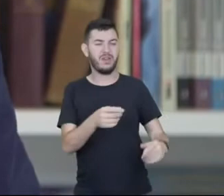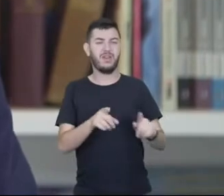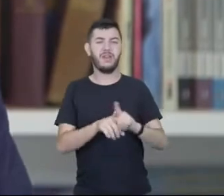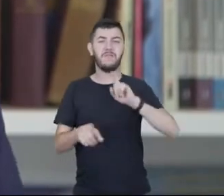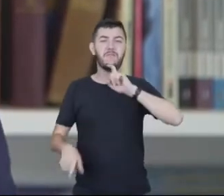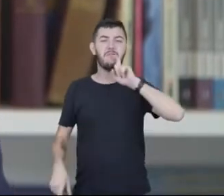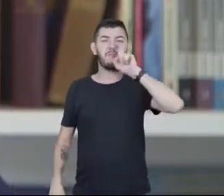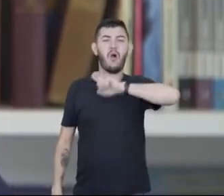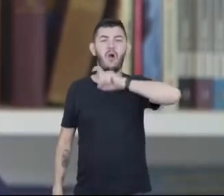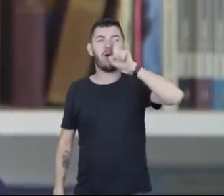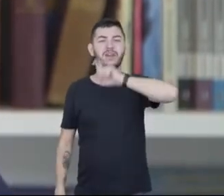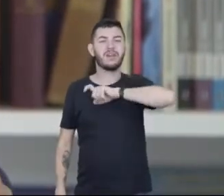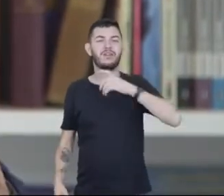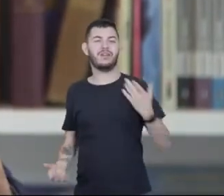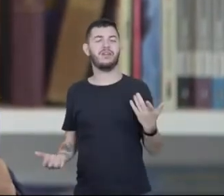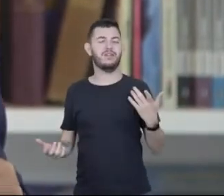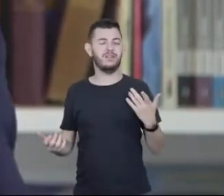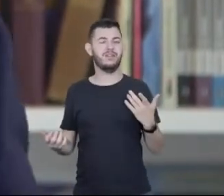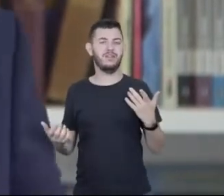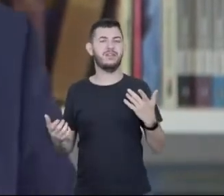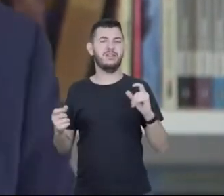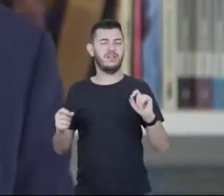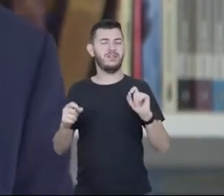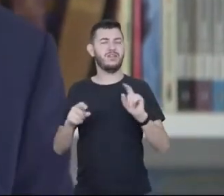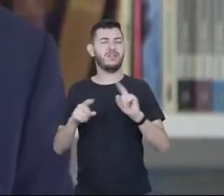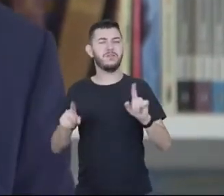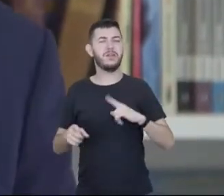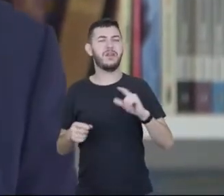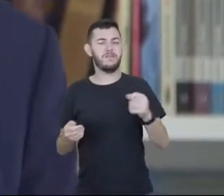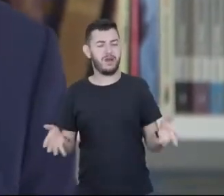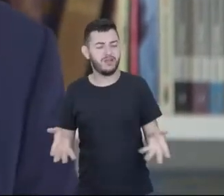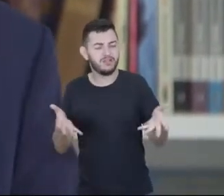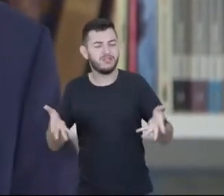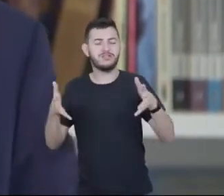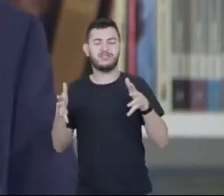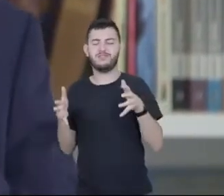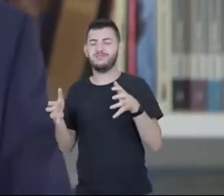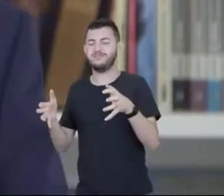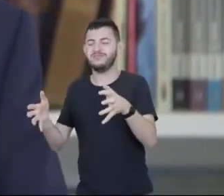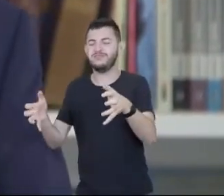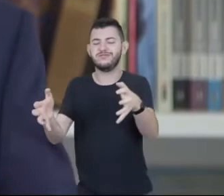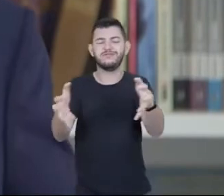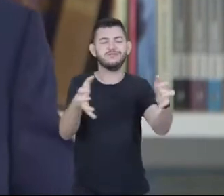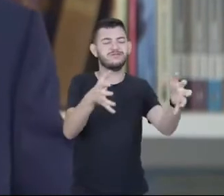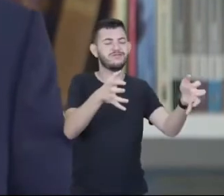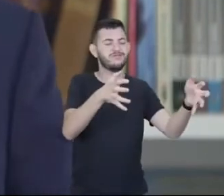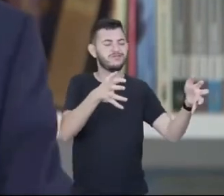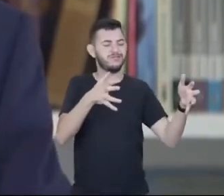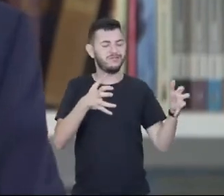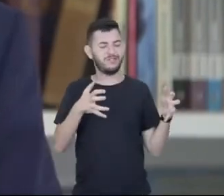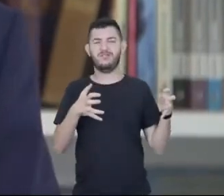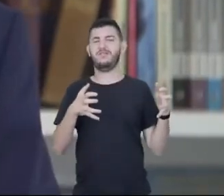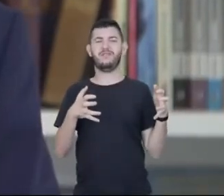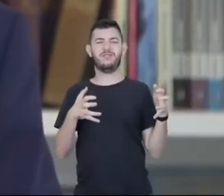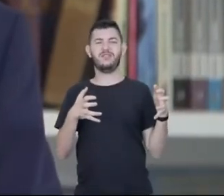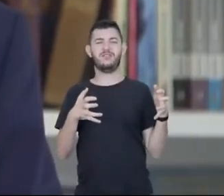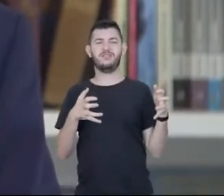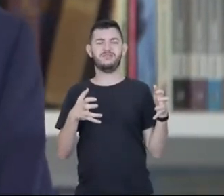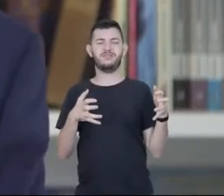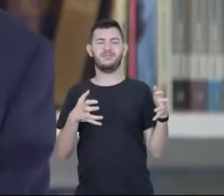conflitos temerários e querelas inúteis despreparado na condução da